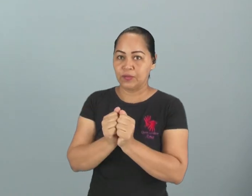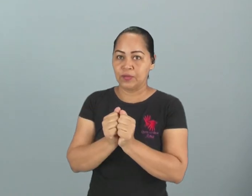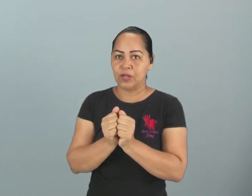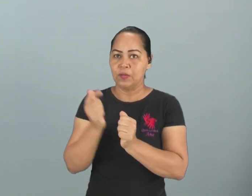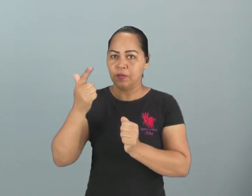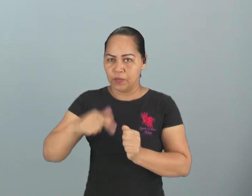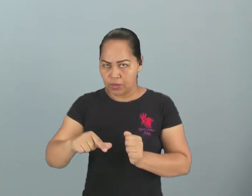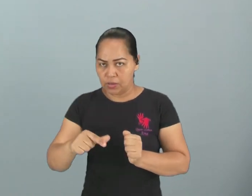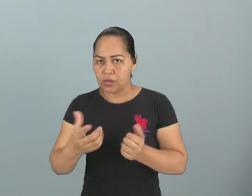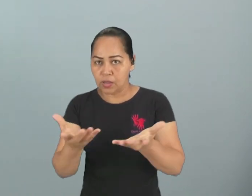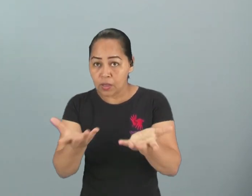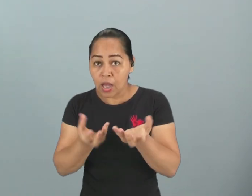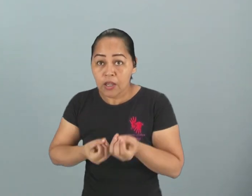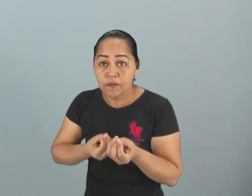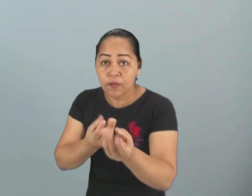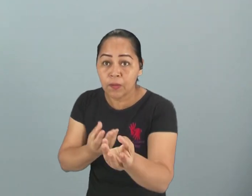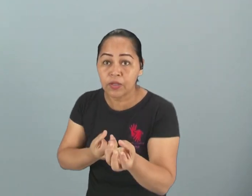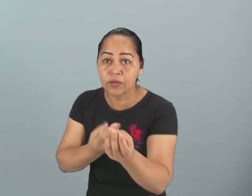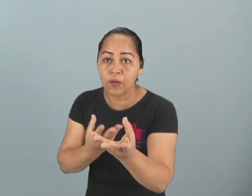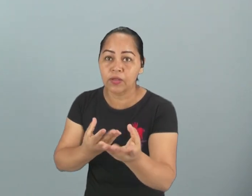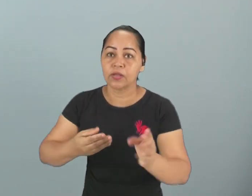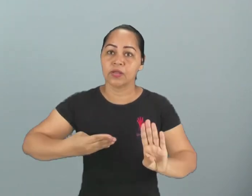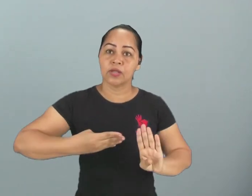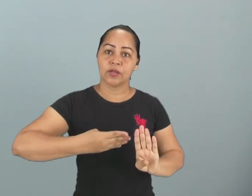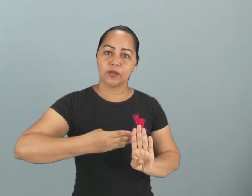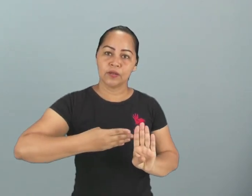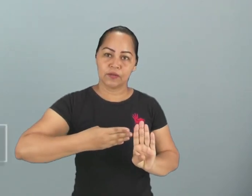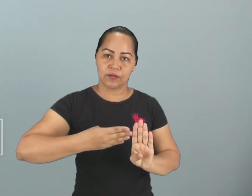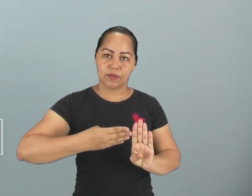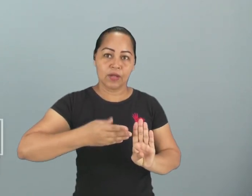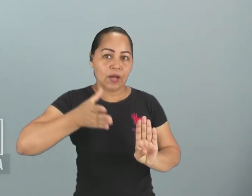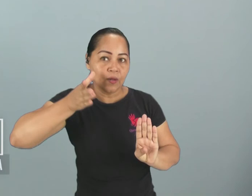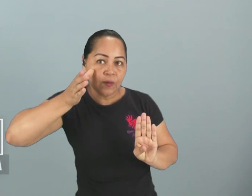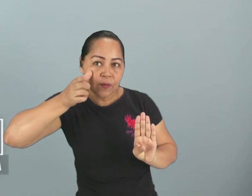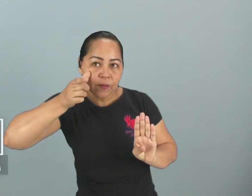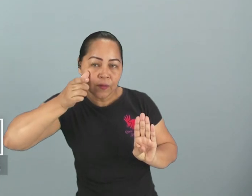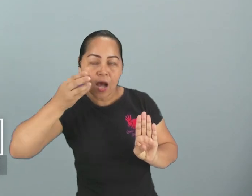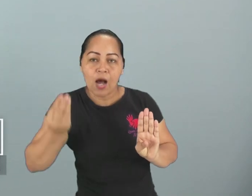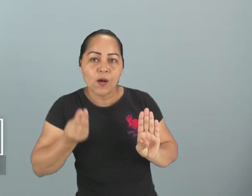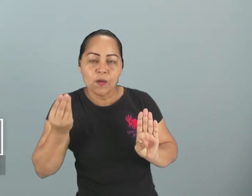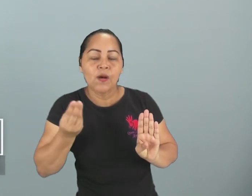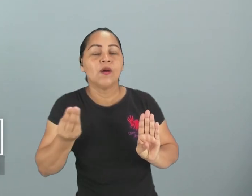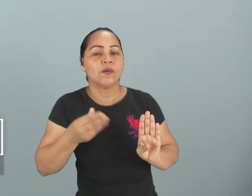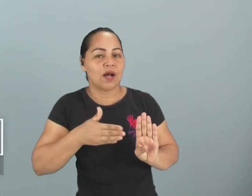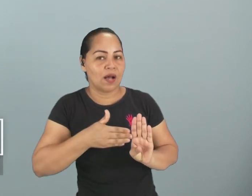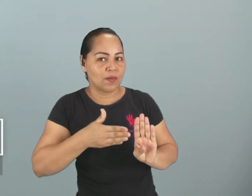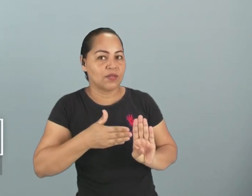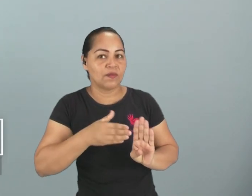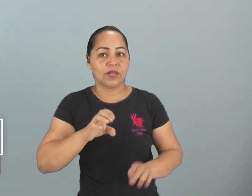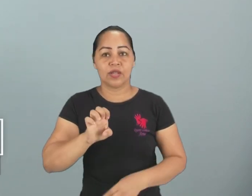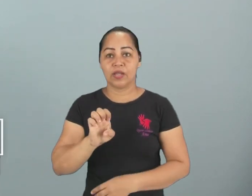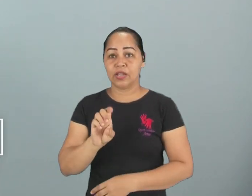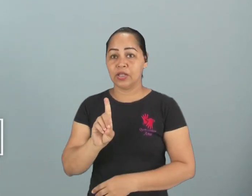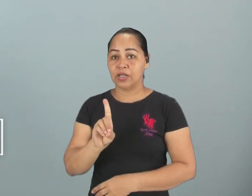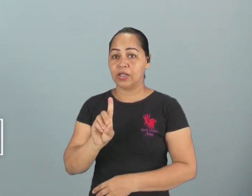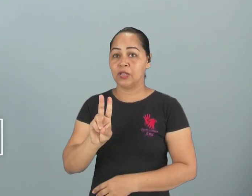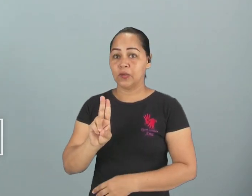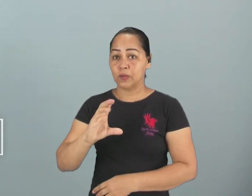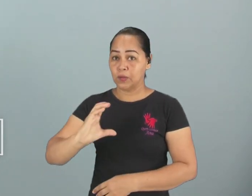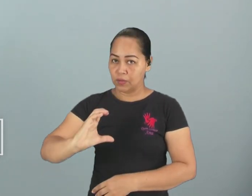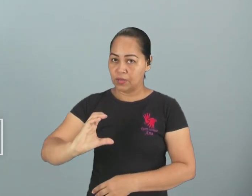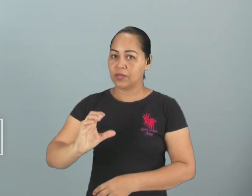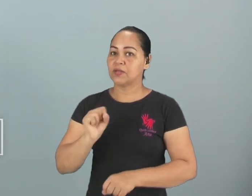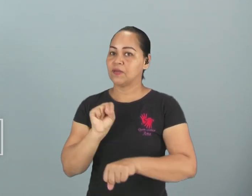mais informações e para acompanhar mais de pertinho as nossas aulas, acesse a nossa plataforma Eduque e